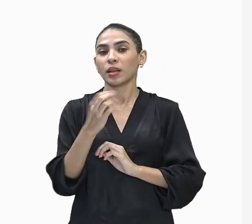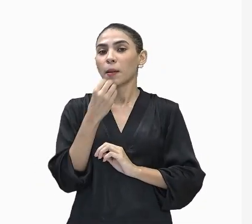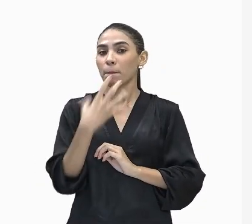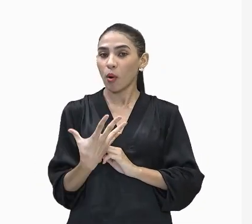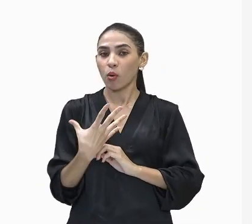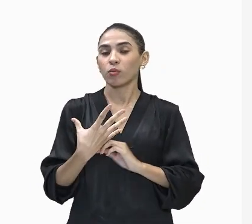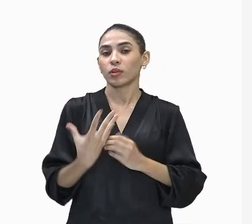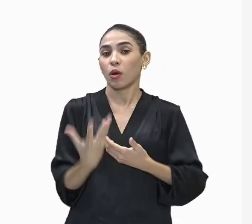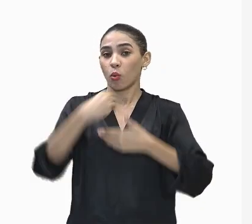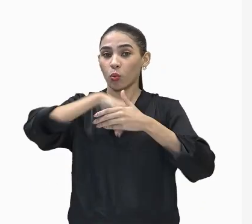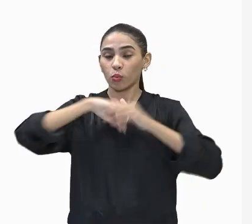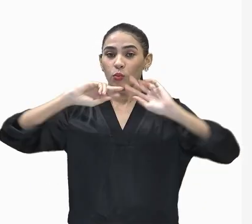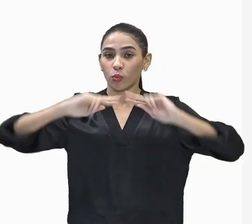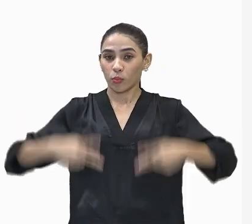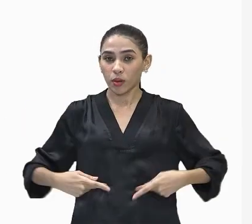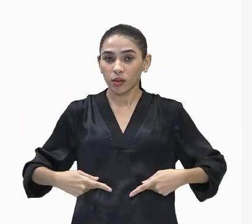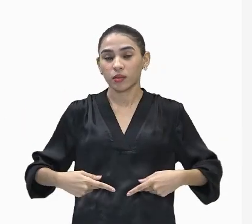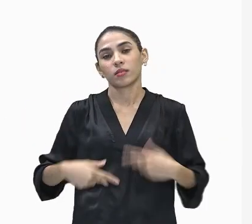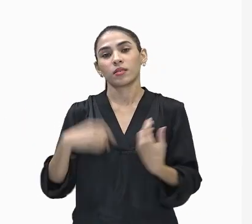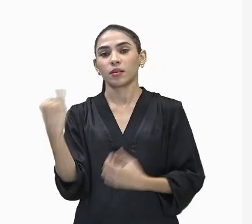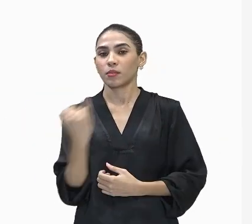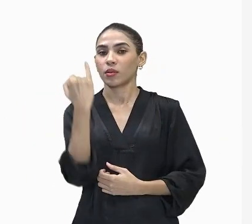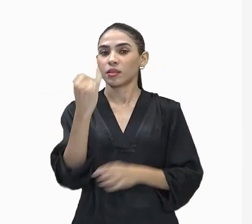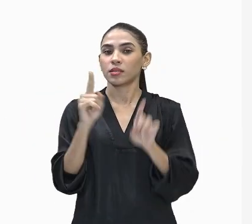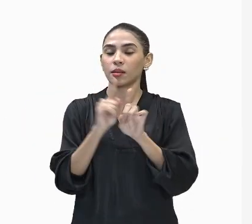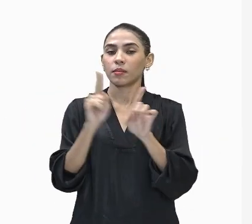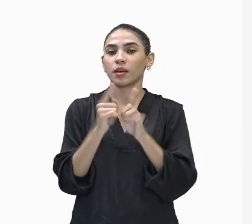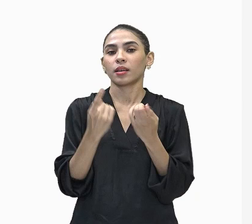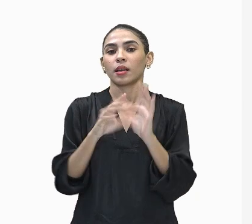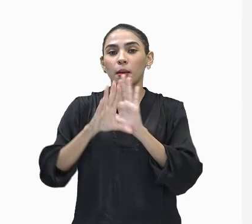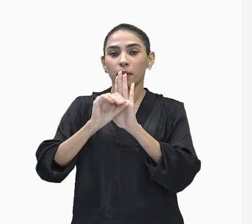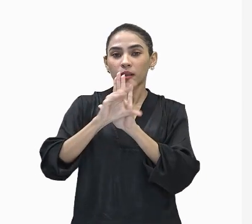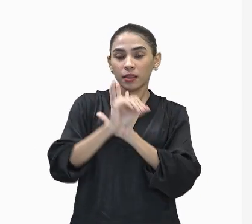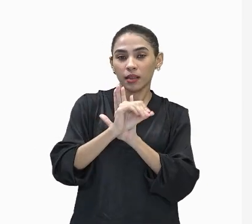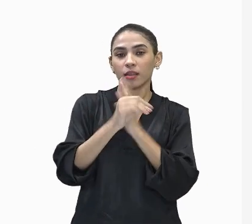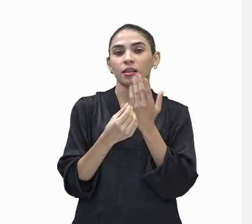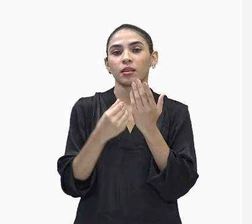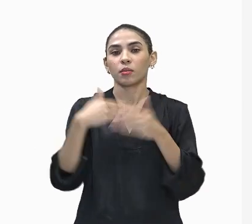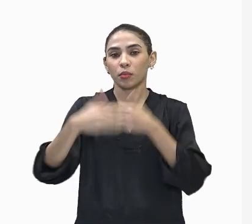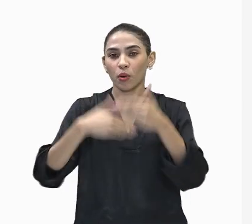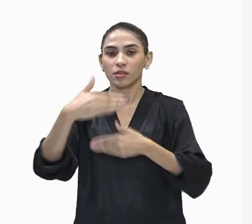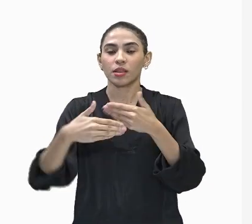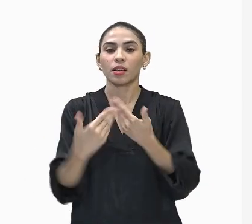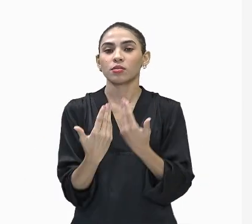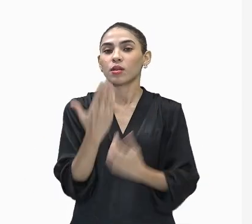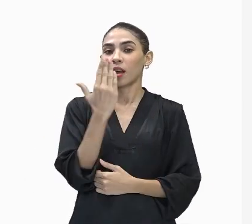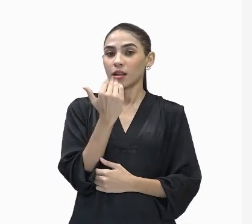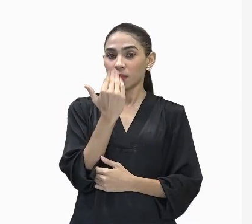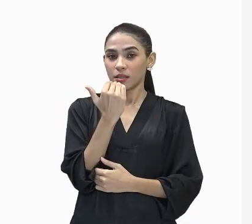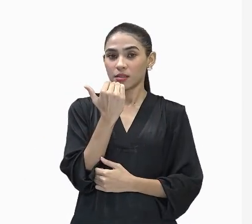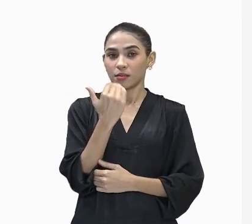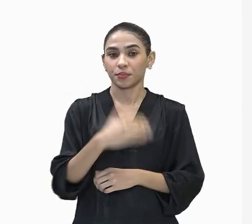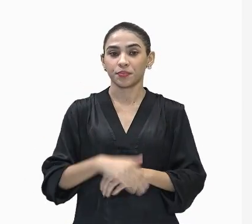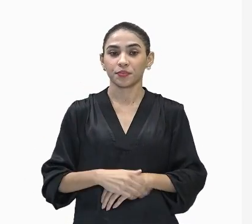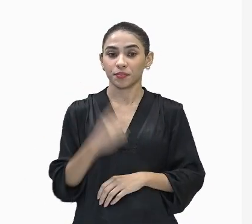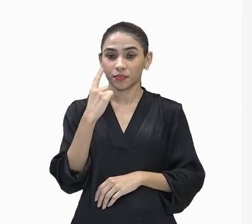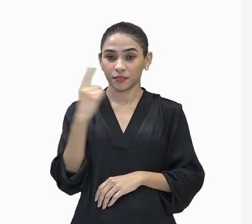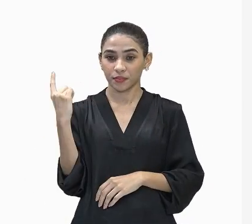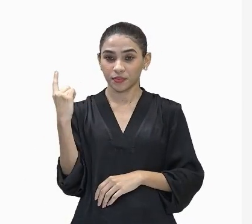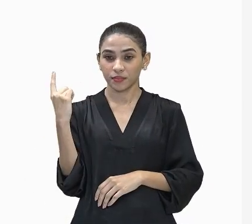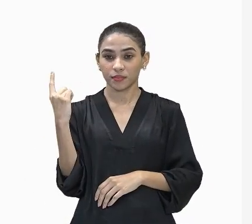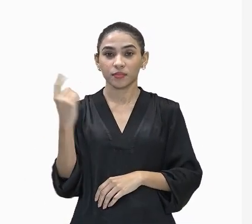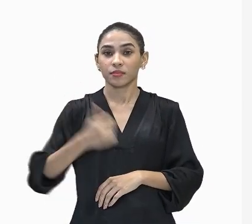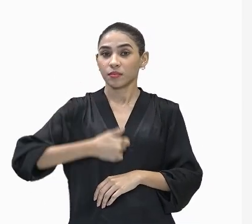e a gente trouxe a importância das bactérias também no processo da alimentação aqui nesse primeiro